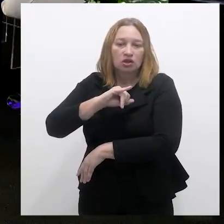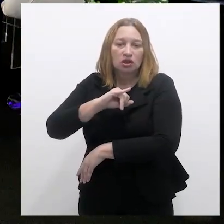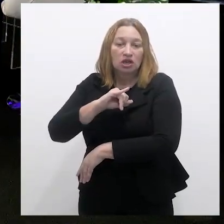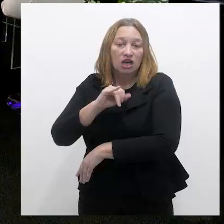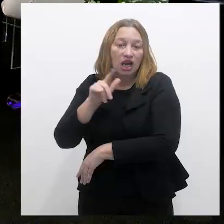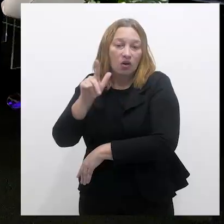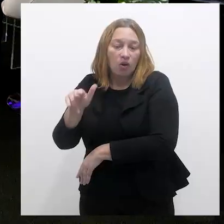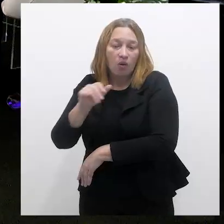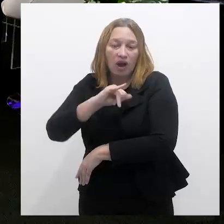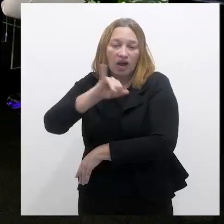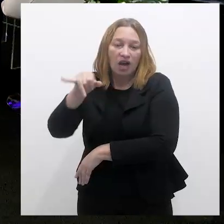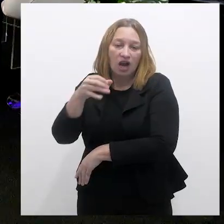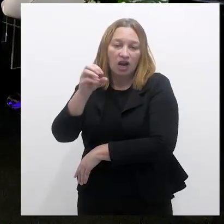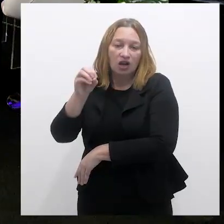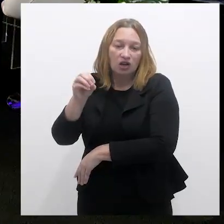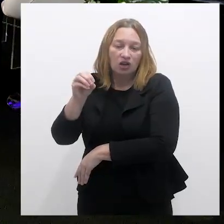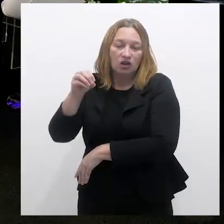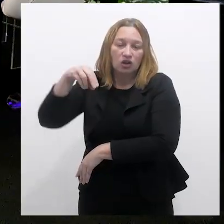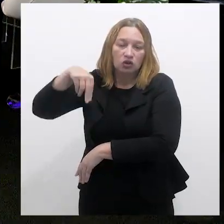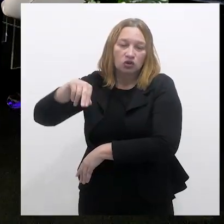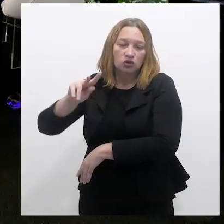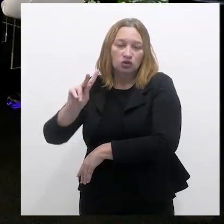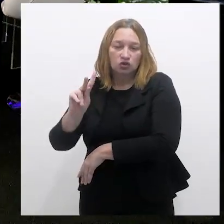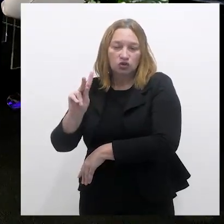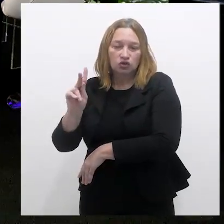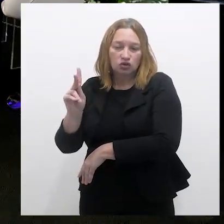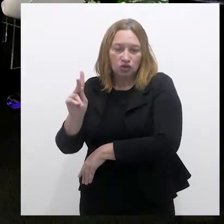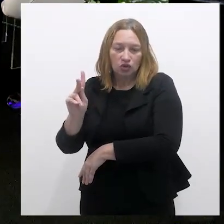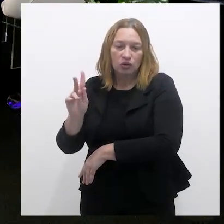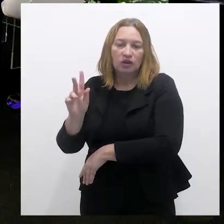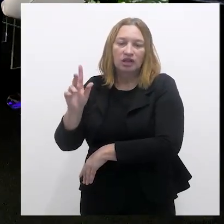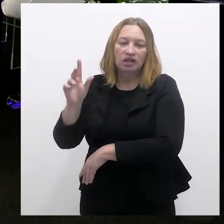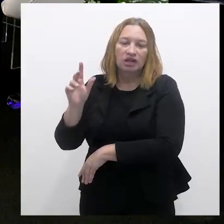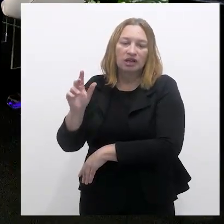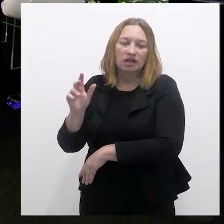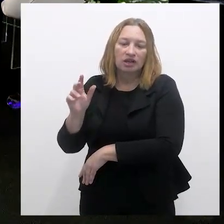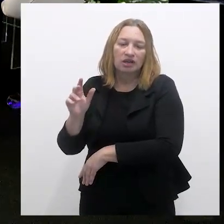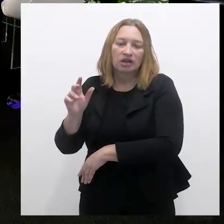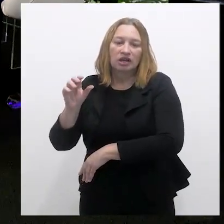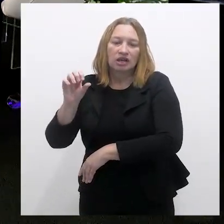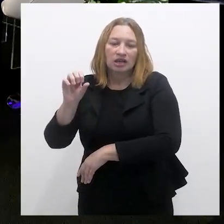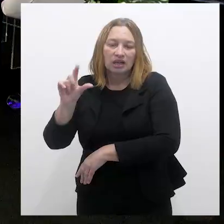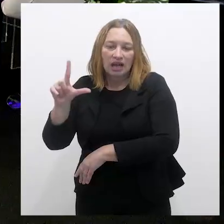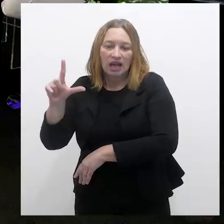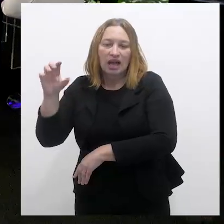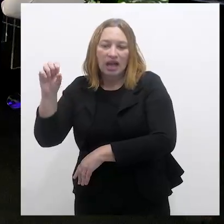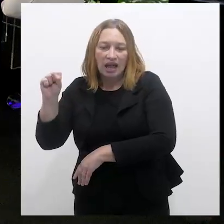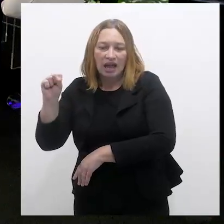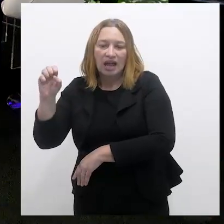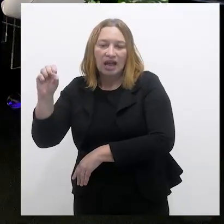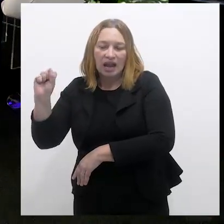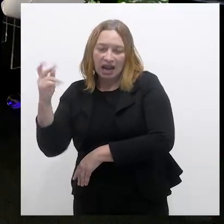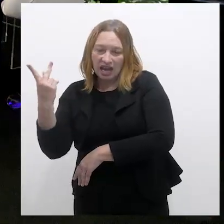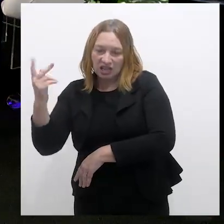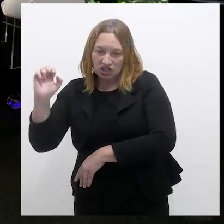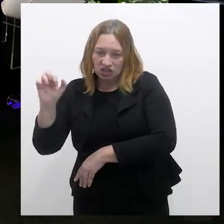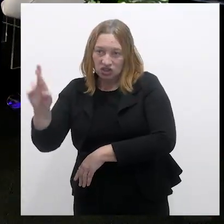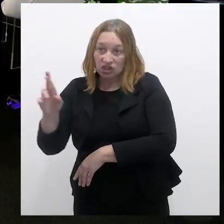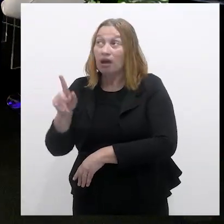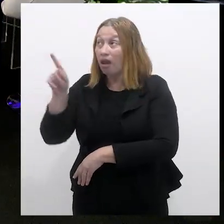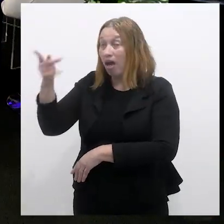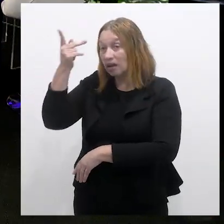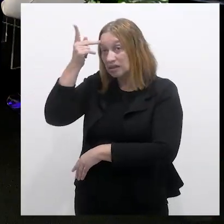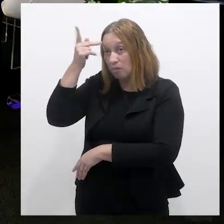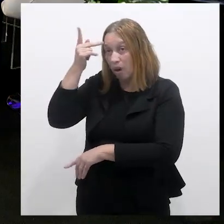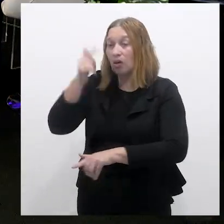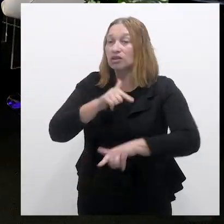John Nashlin. Sim, né? maravilhoso. O John Nashlin, ele é extremamente carioca. Eu trabalhei com ele em São Paulo por muitos anos. Ele